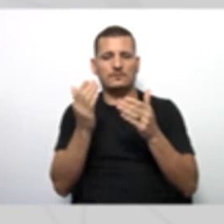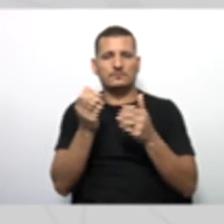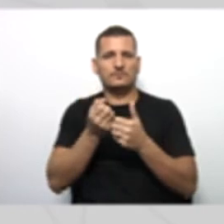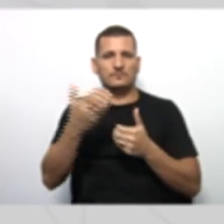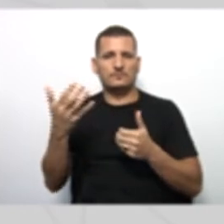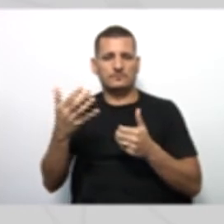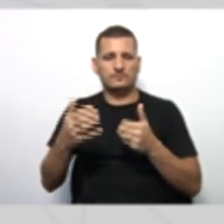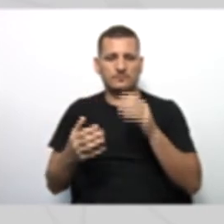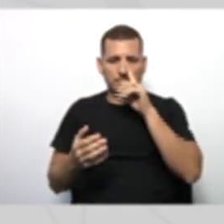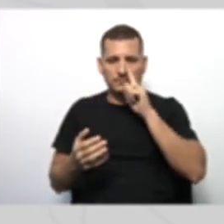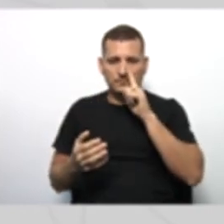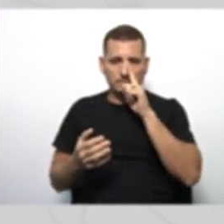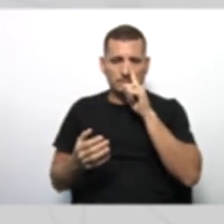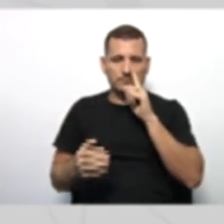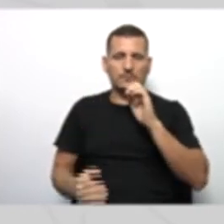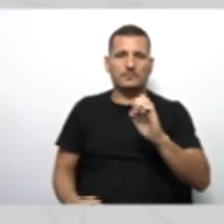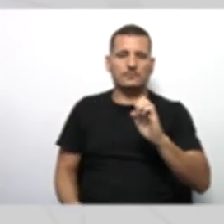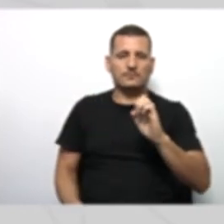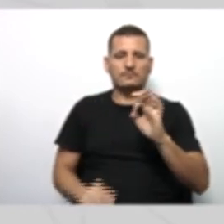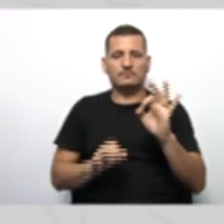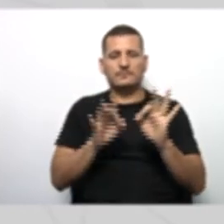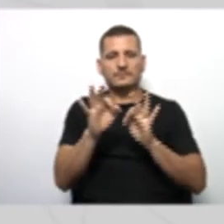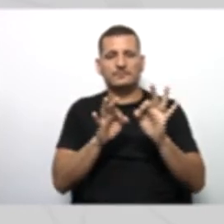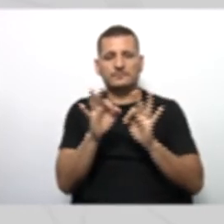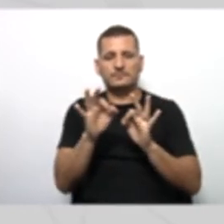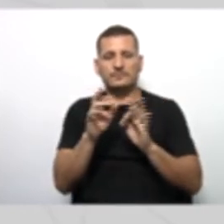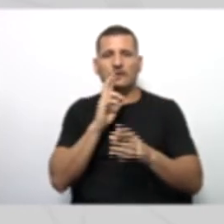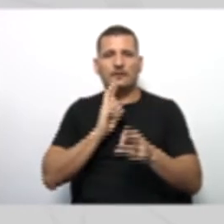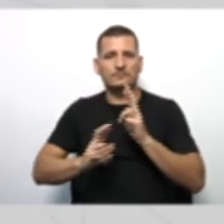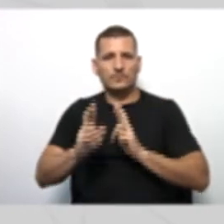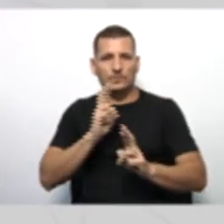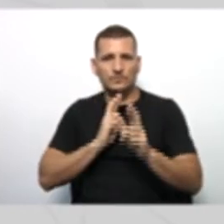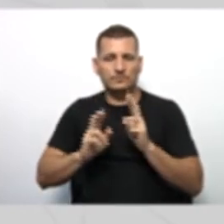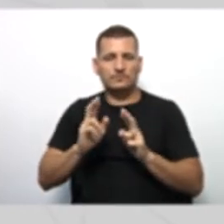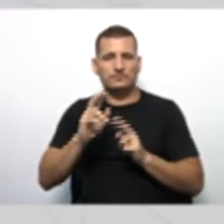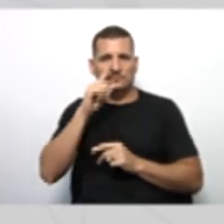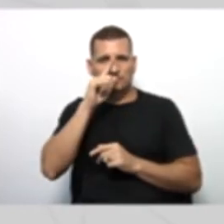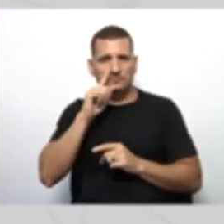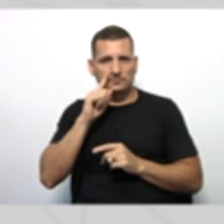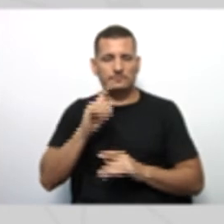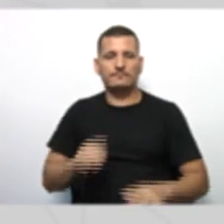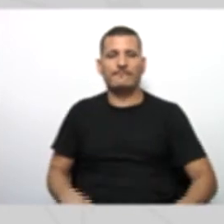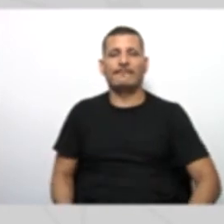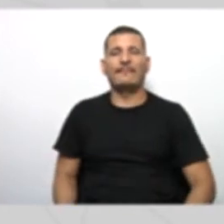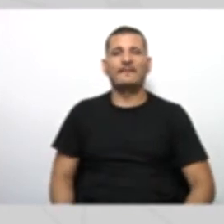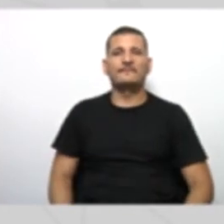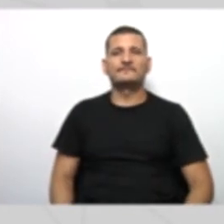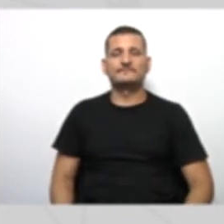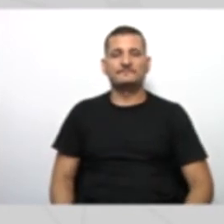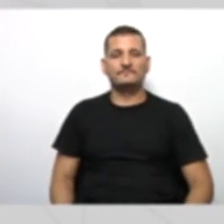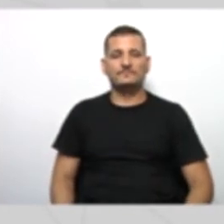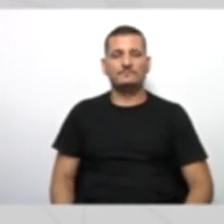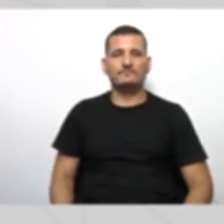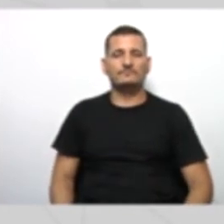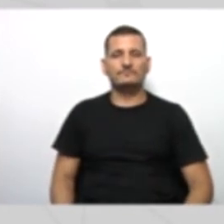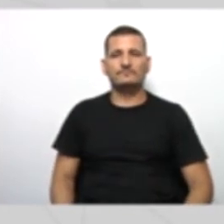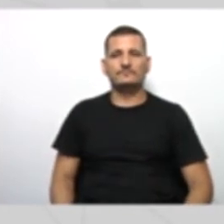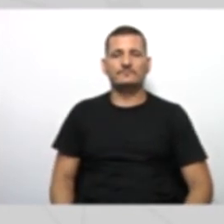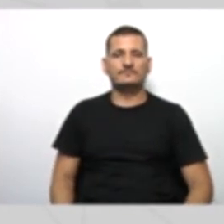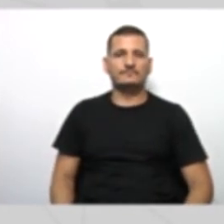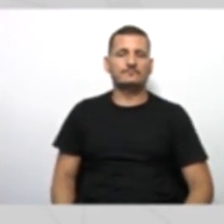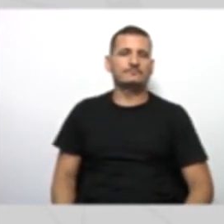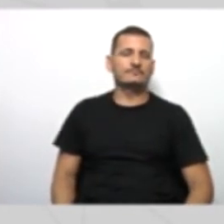de probabilidade de impacto que serão atribuídos aos riscos durante o processo de análise é uma tarefa executada no processo